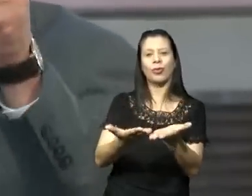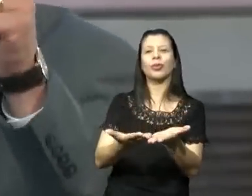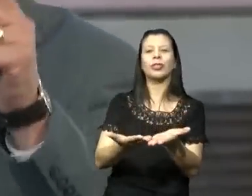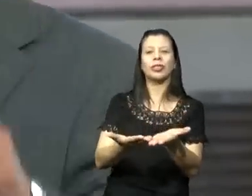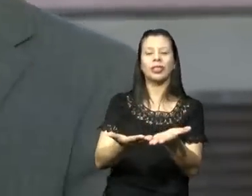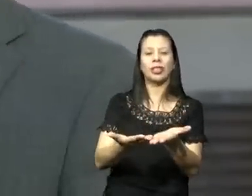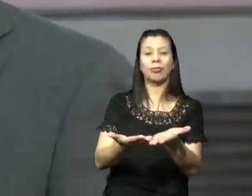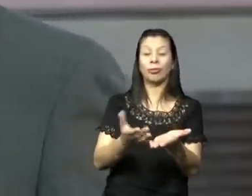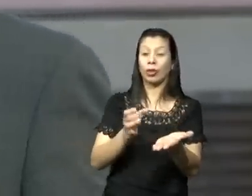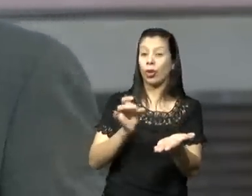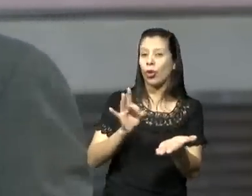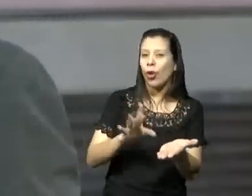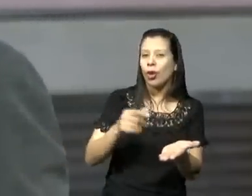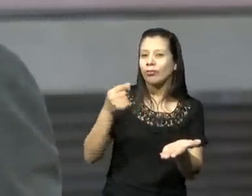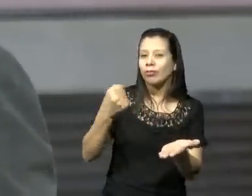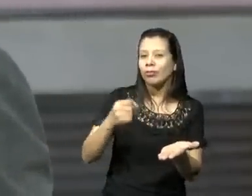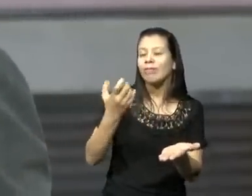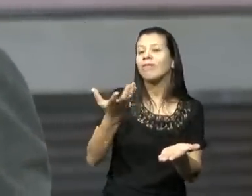verdade